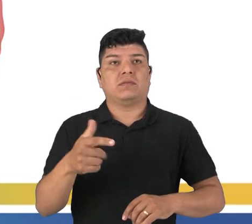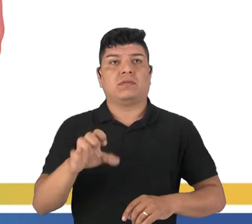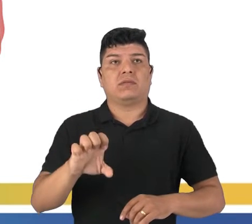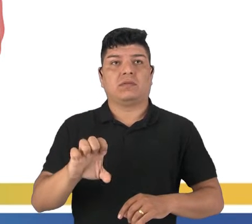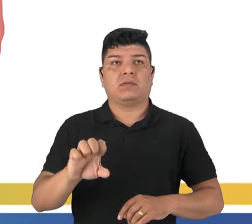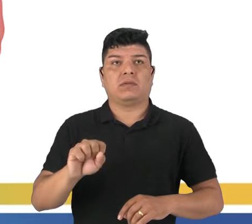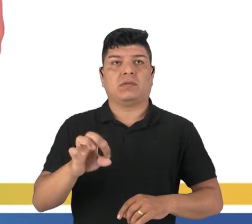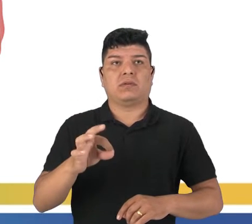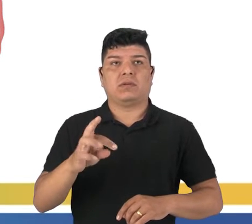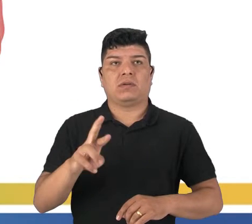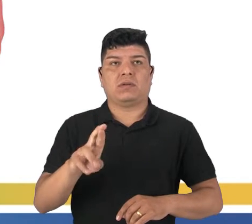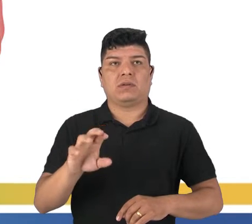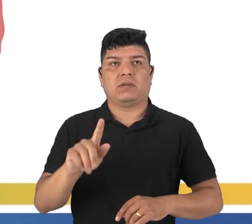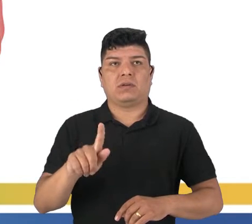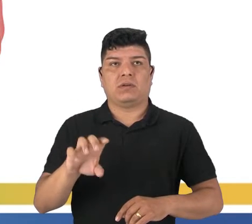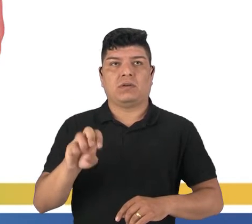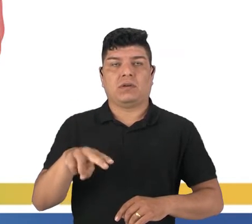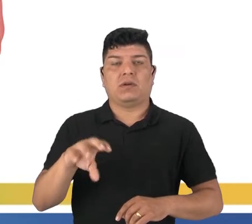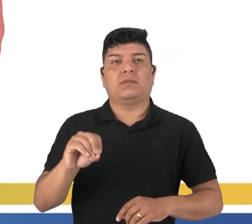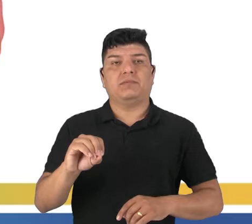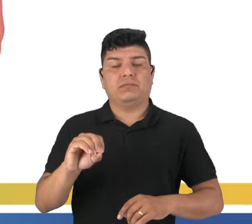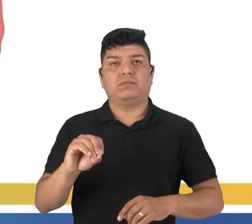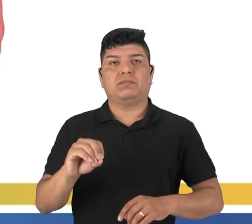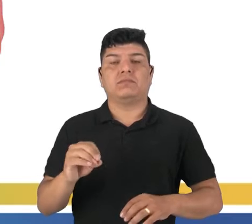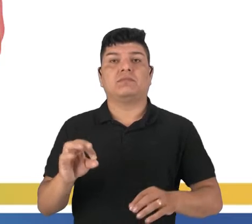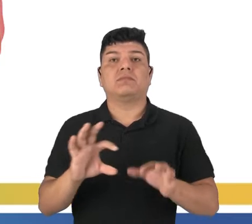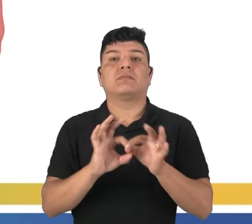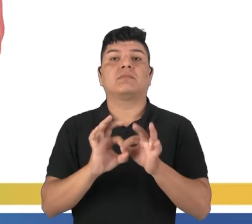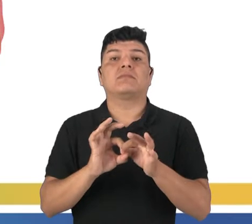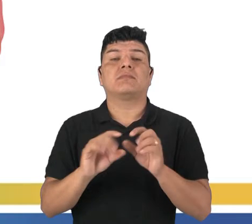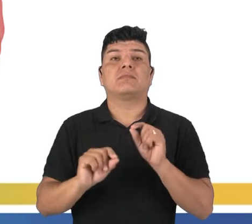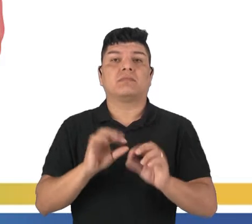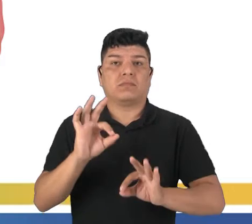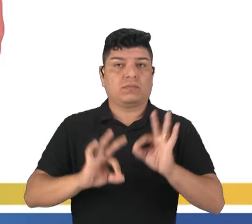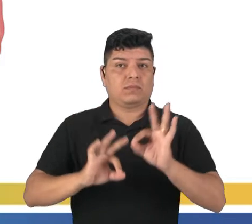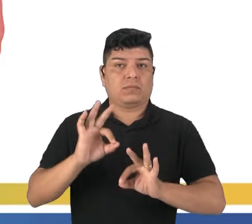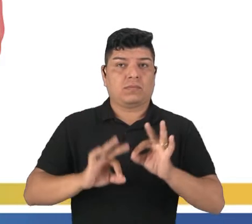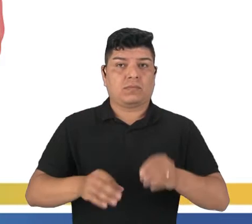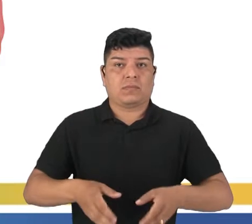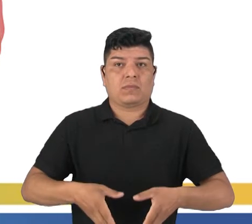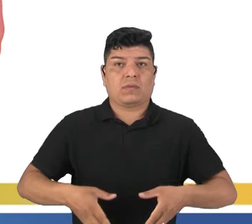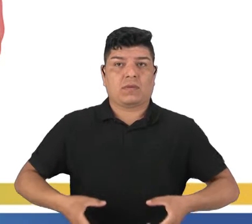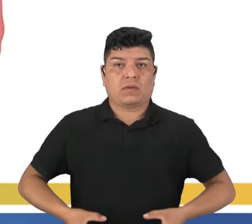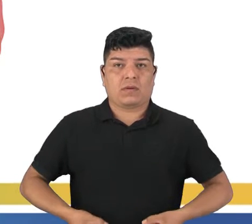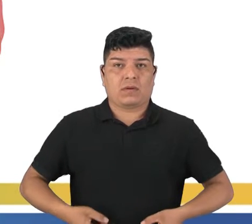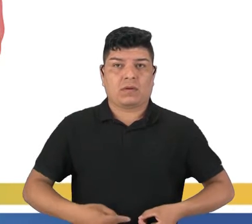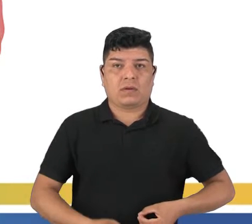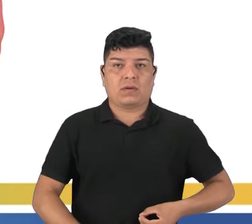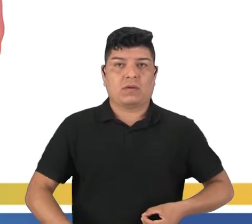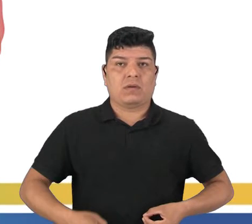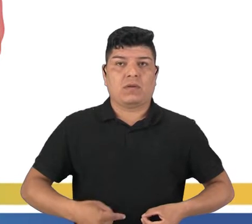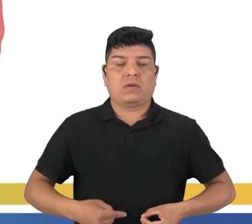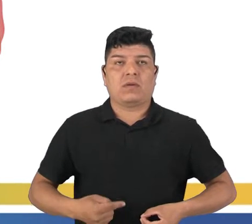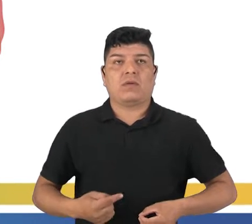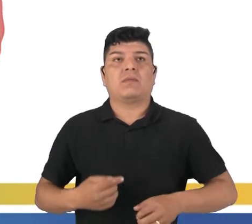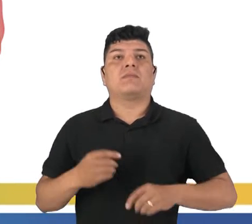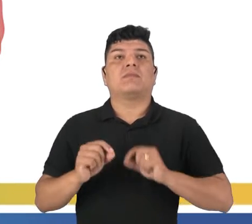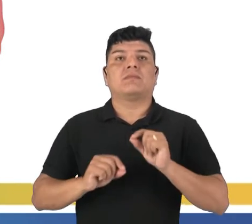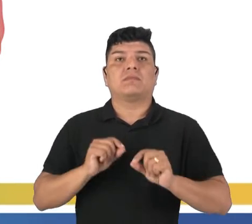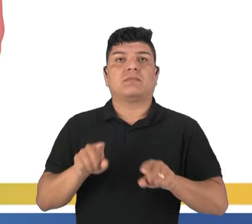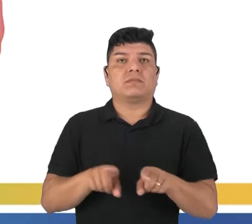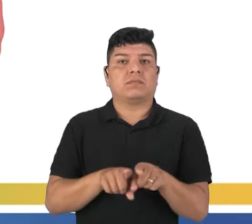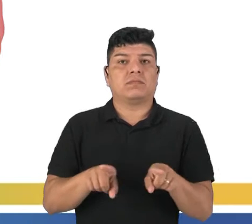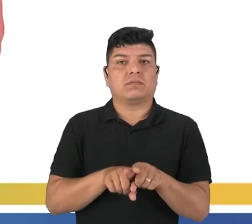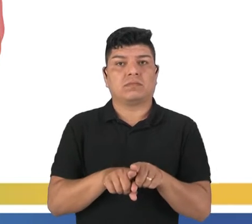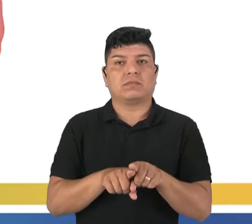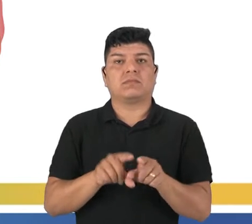são conhecidos como estradiol. Eles estão relacionados com a preparação do útero para a reprodução e também